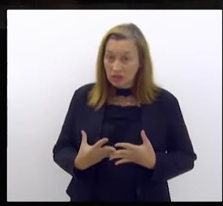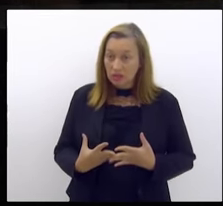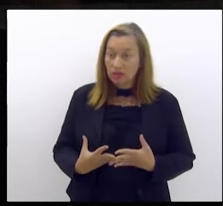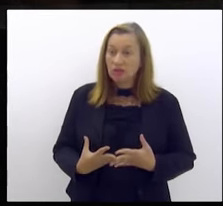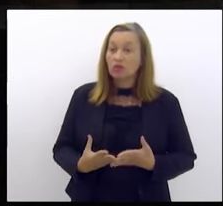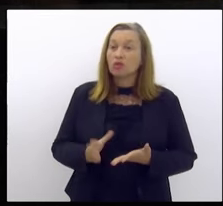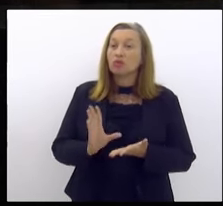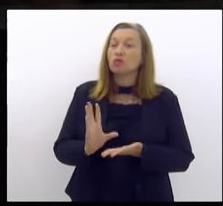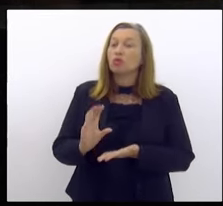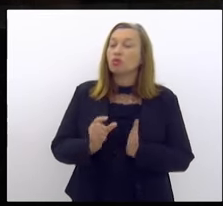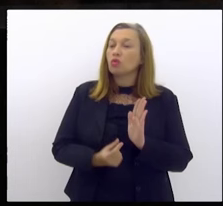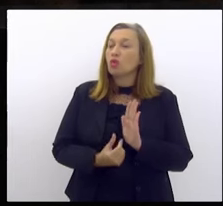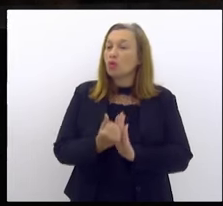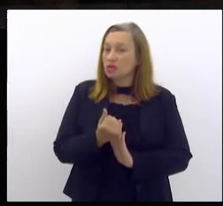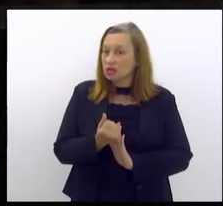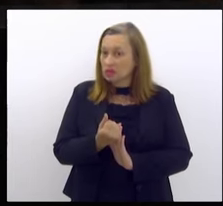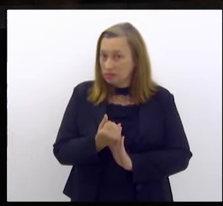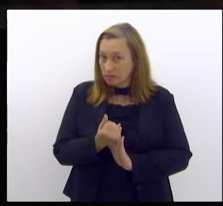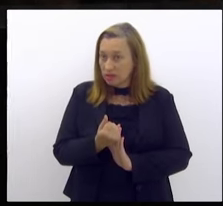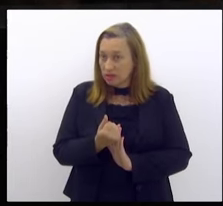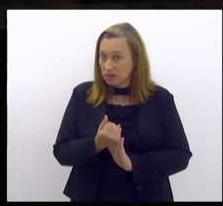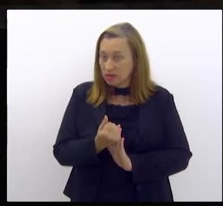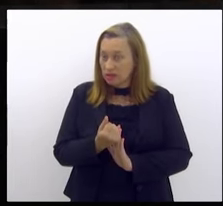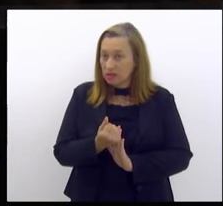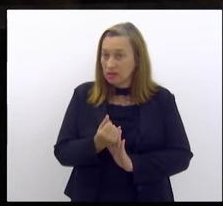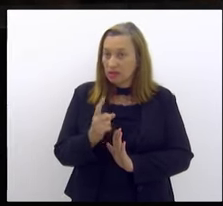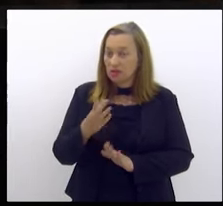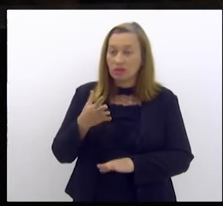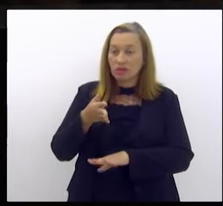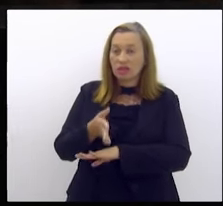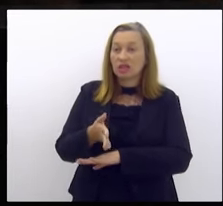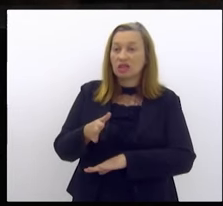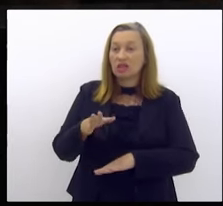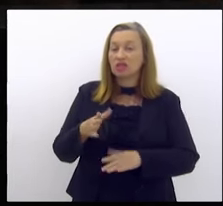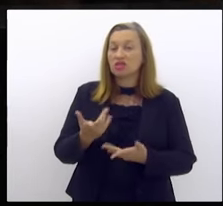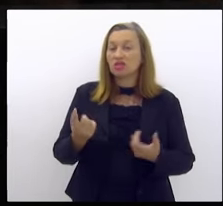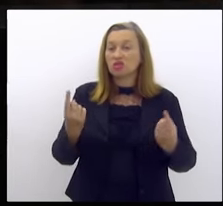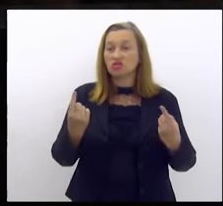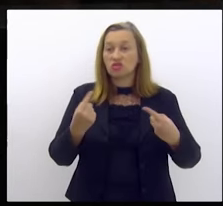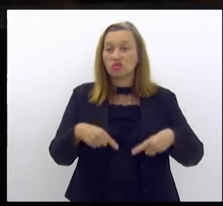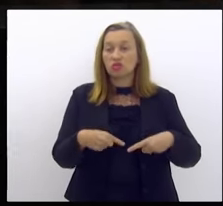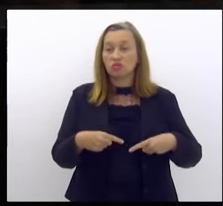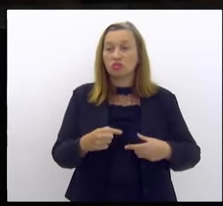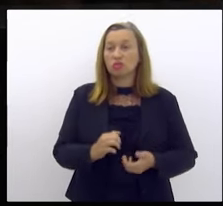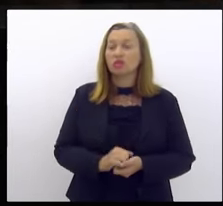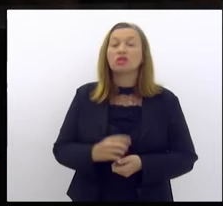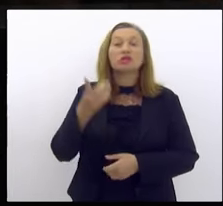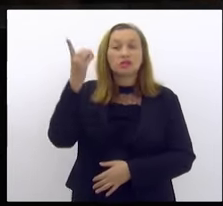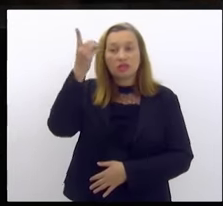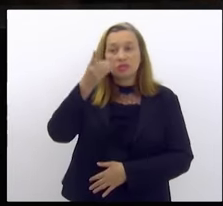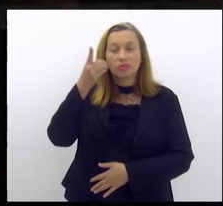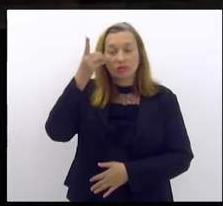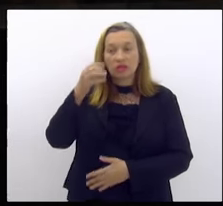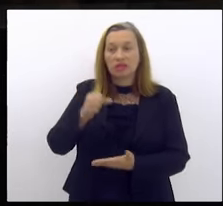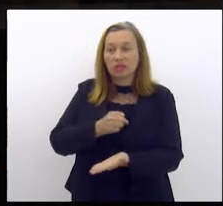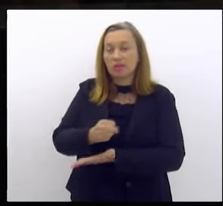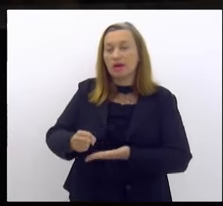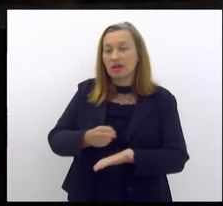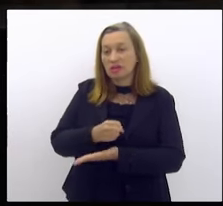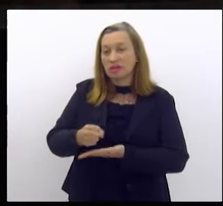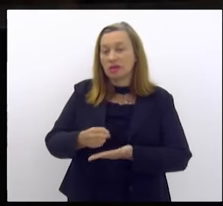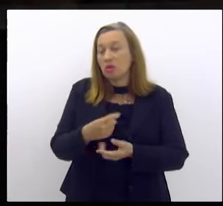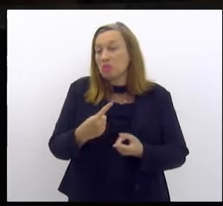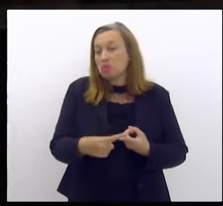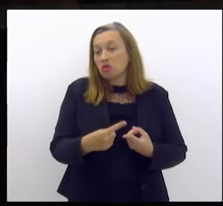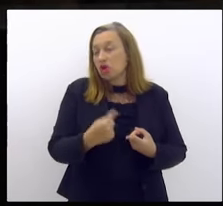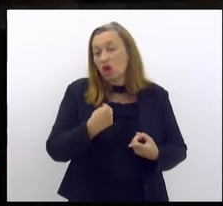o orçamento, sem entrar nas disputas das deputadas da base, porque